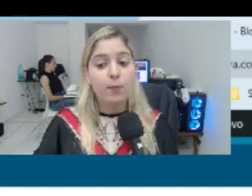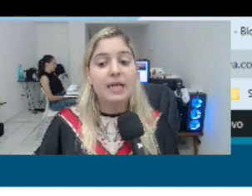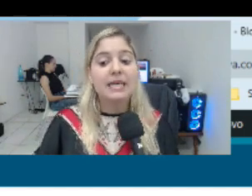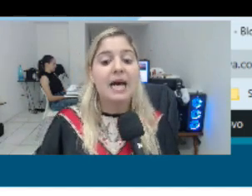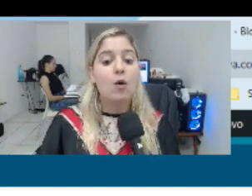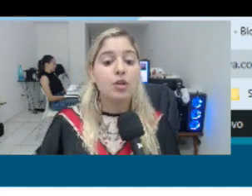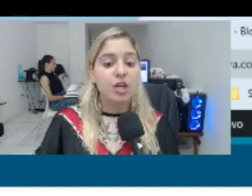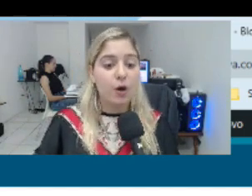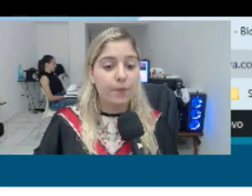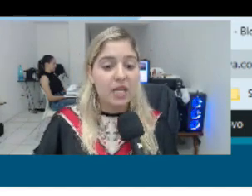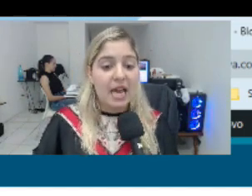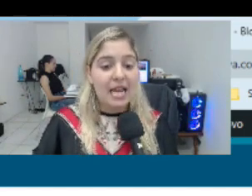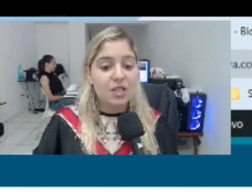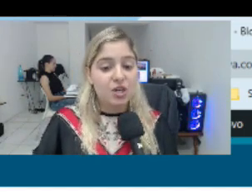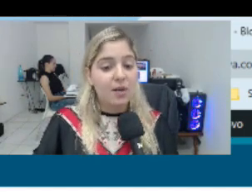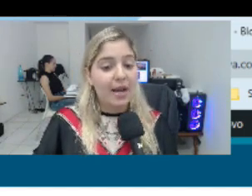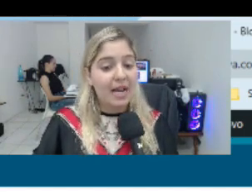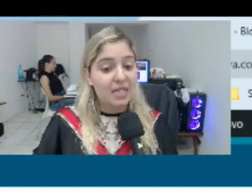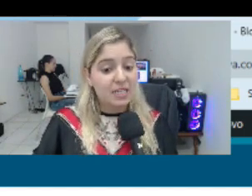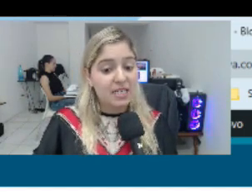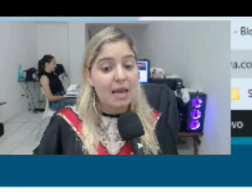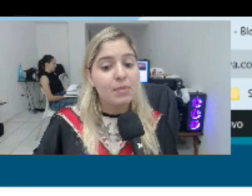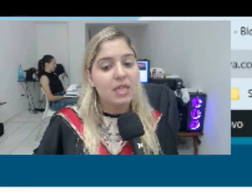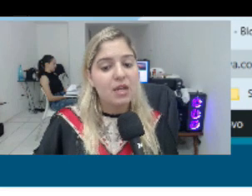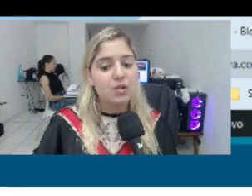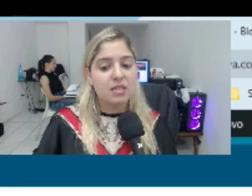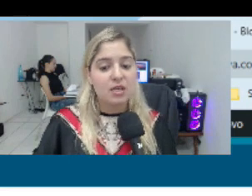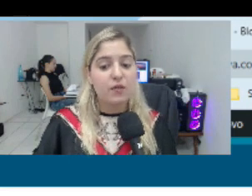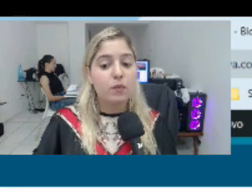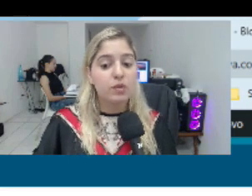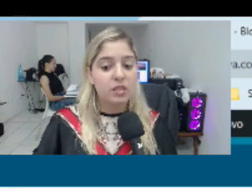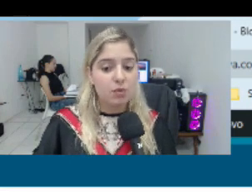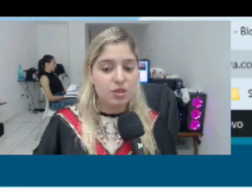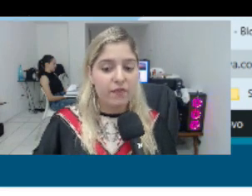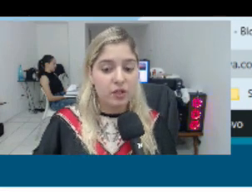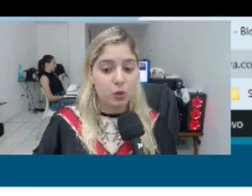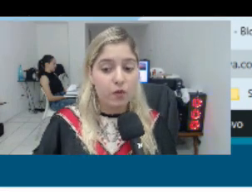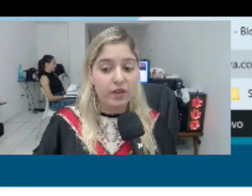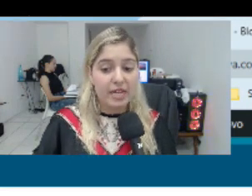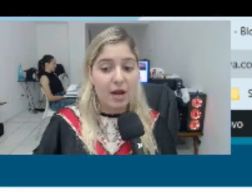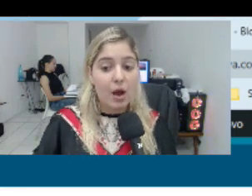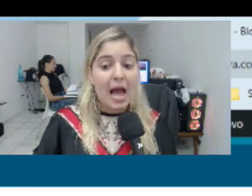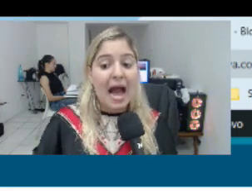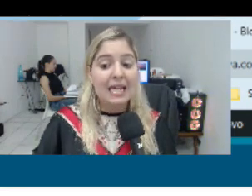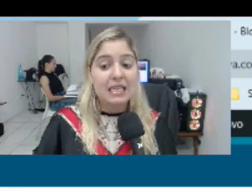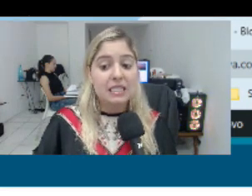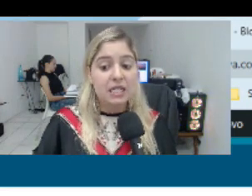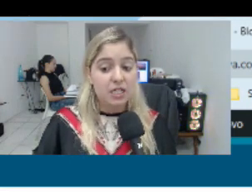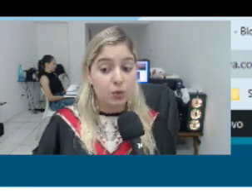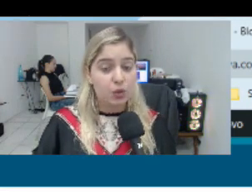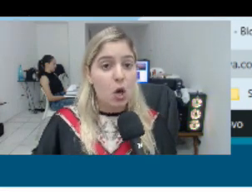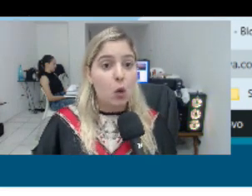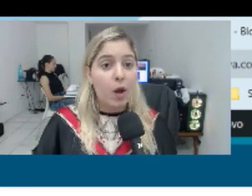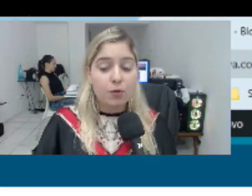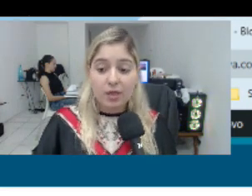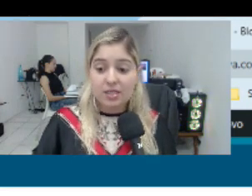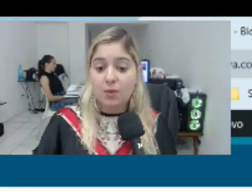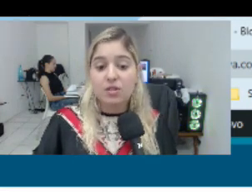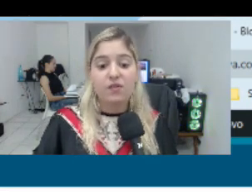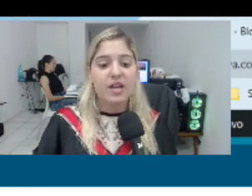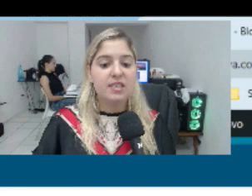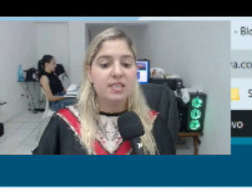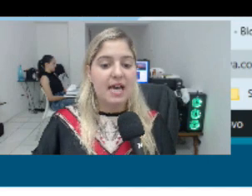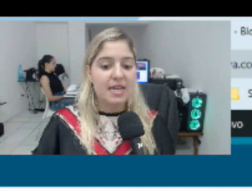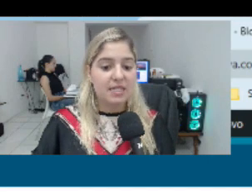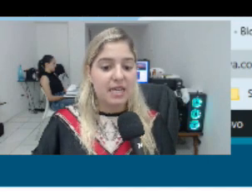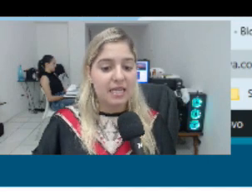Defensoria Pública da União. Ele indica Magalhães, que é mineiro e exerce função de defensor federal há 15 anos, com atuação